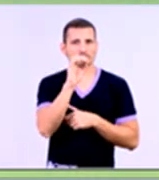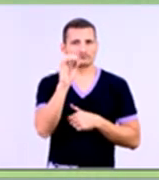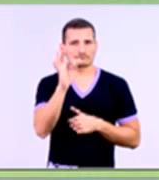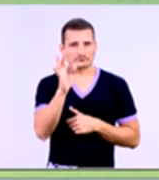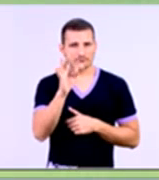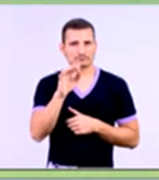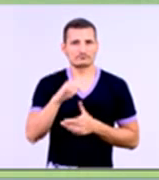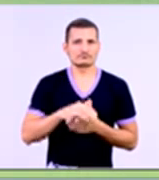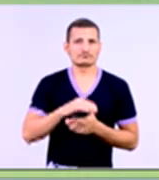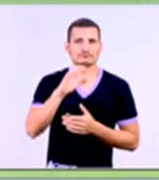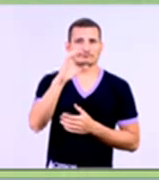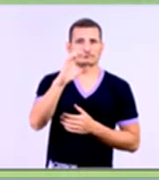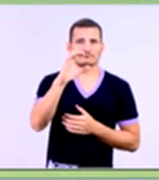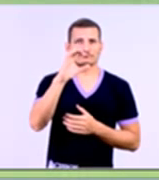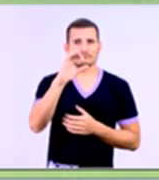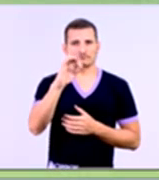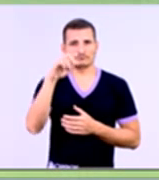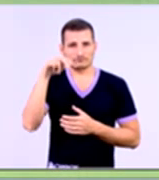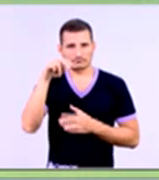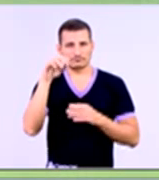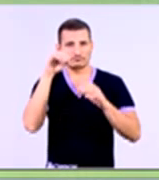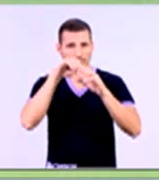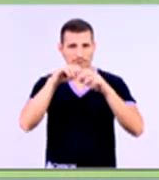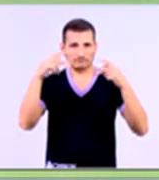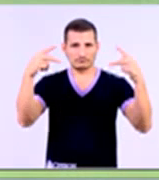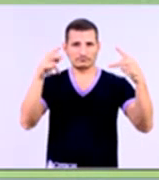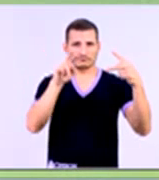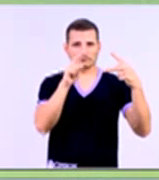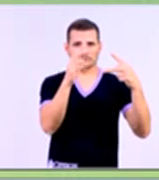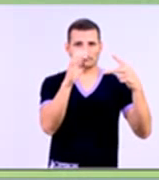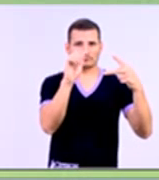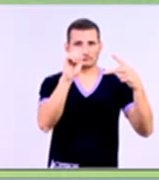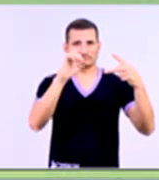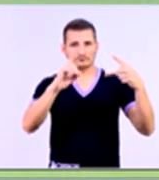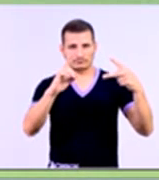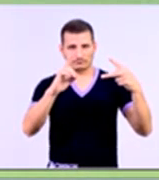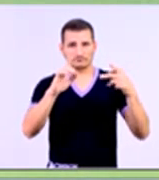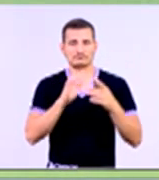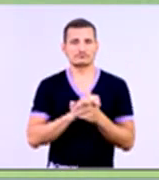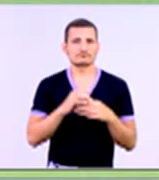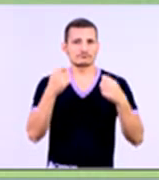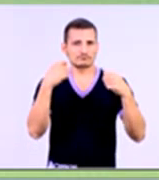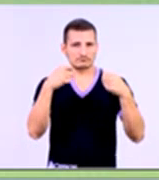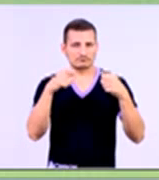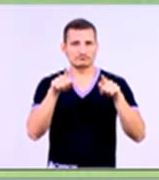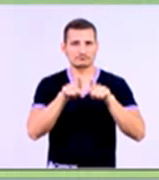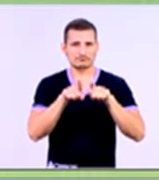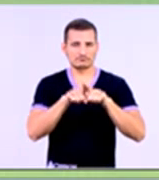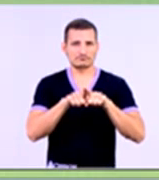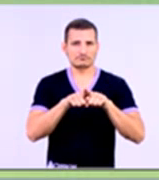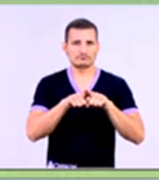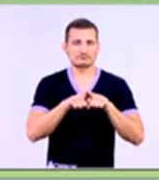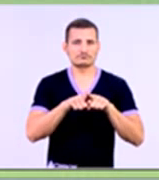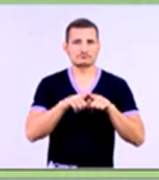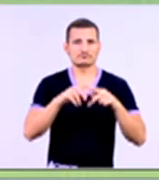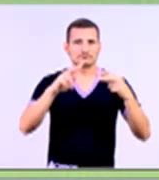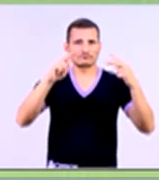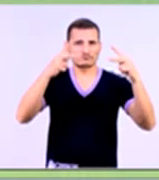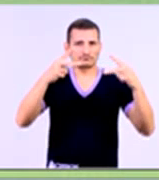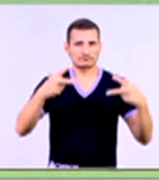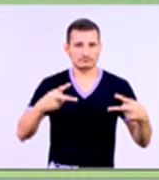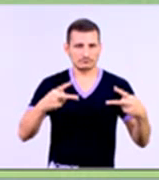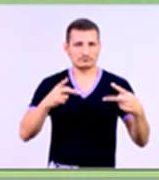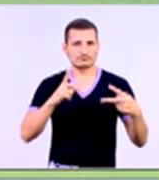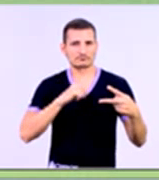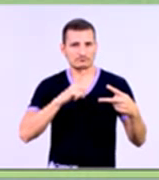o CDN declarado dentro da tag Ready, e nós precisamos que os componentes que você declarar em HTML